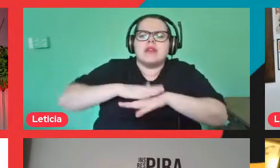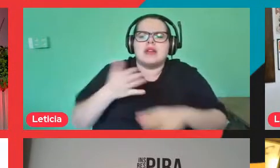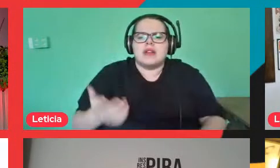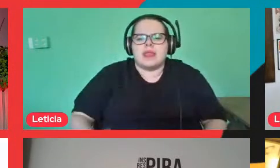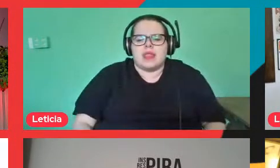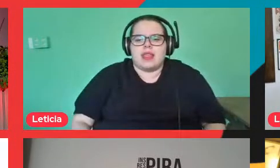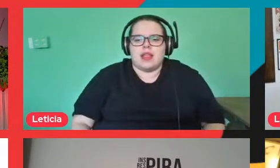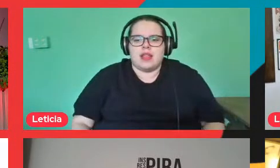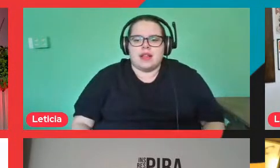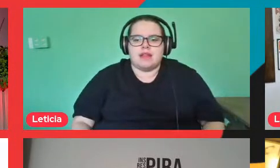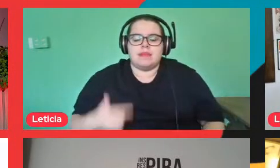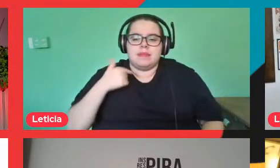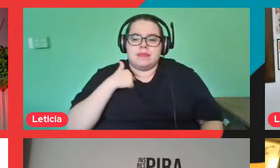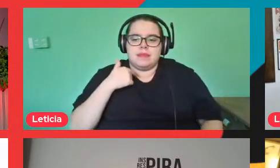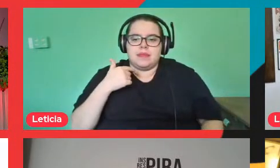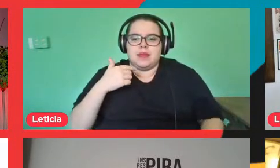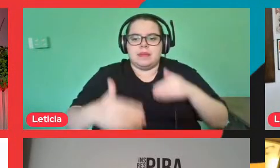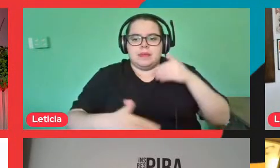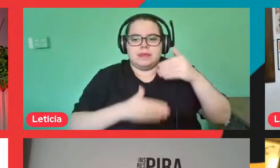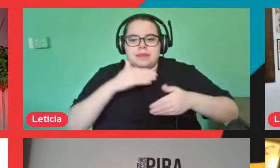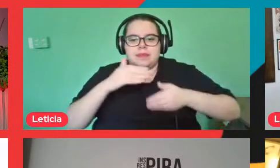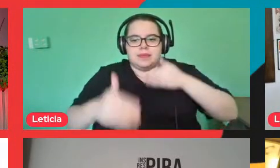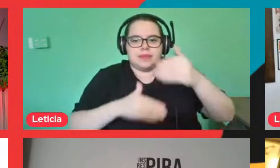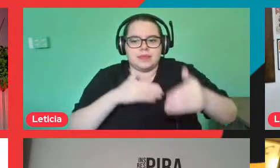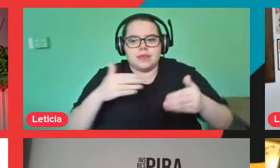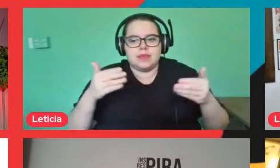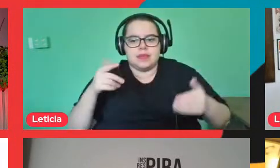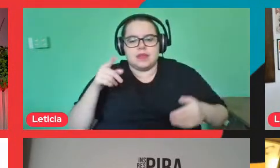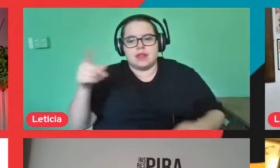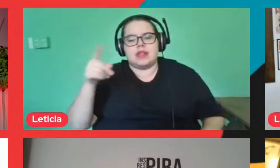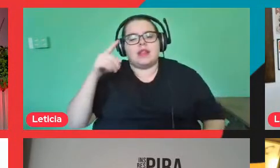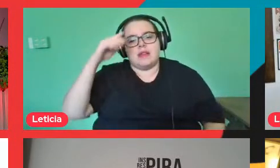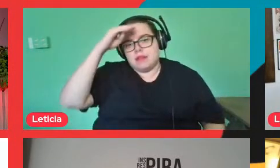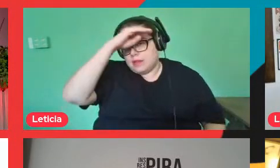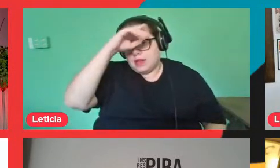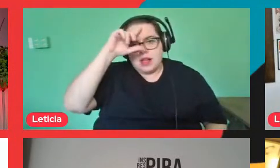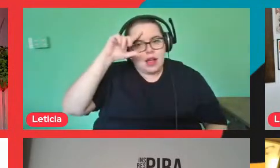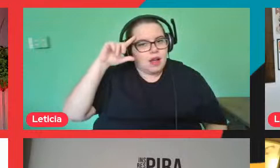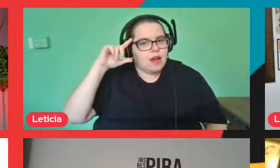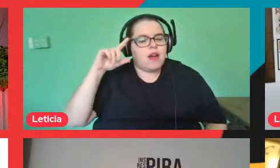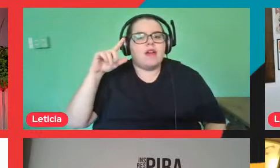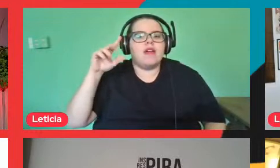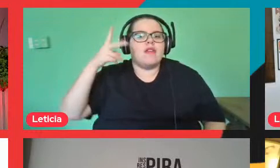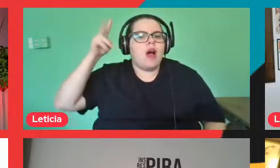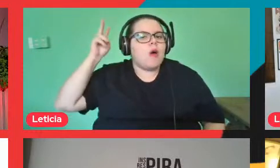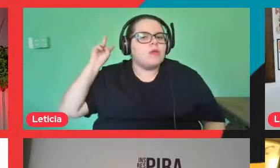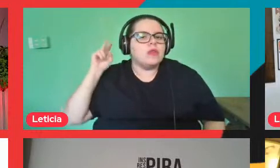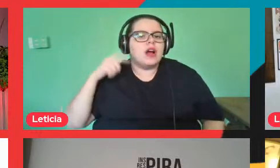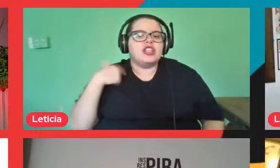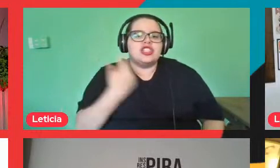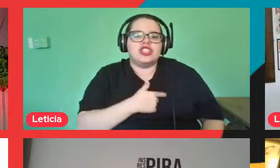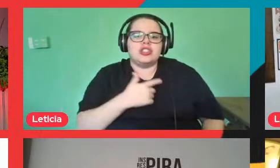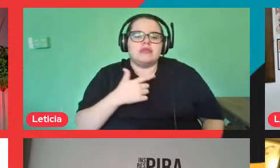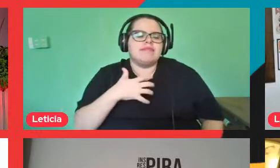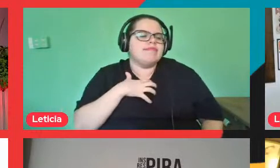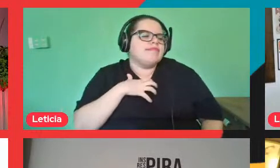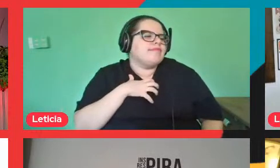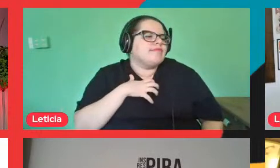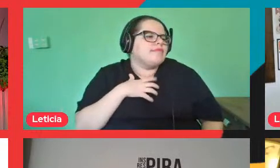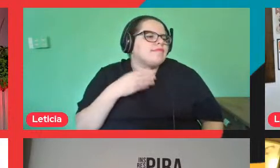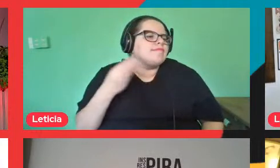eu acho que durante esse processo, né, que a Lari está trazendo, Val, a gente acaba